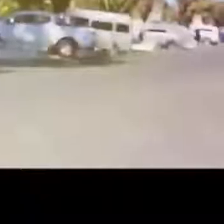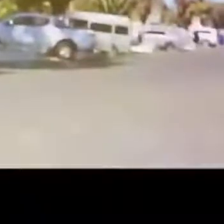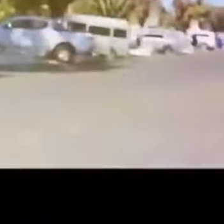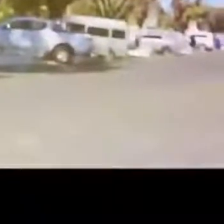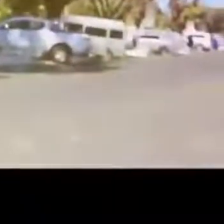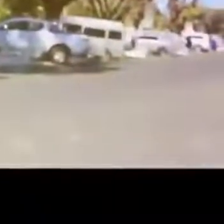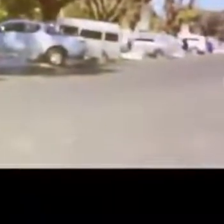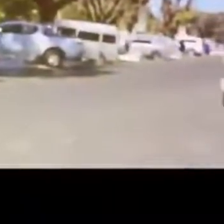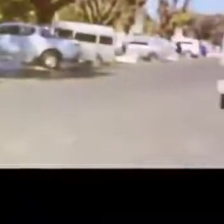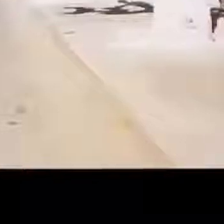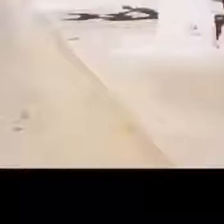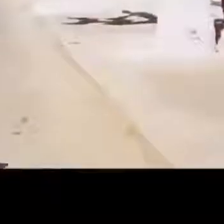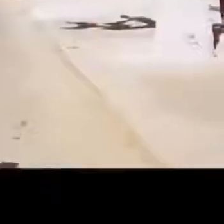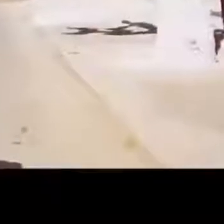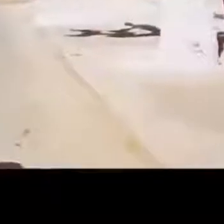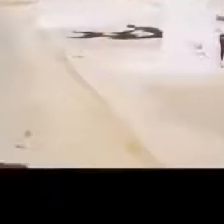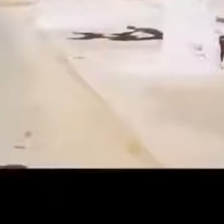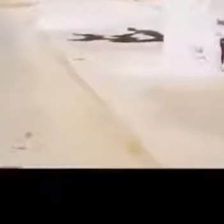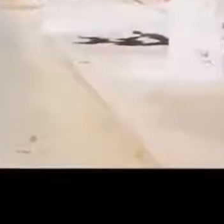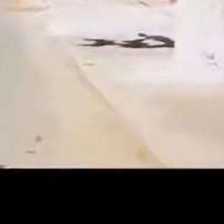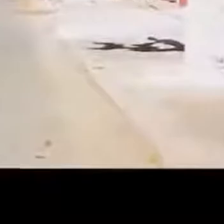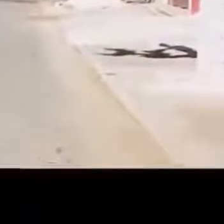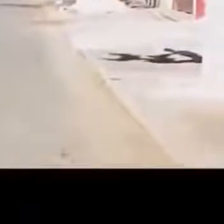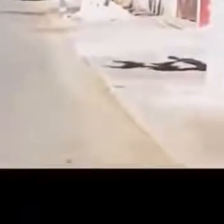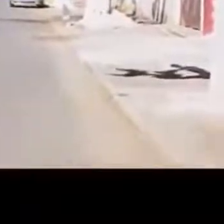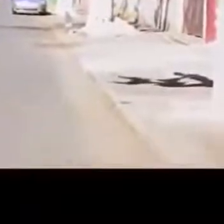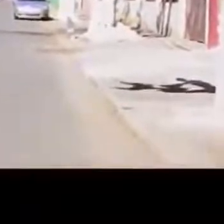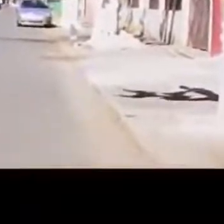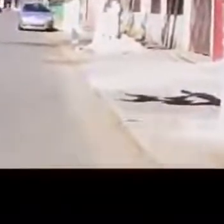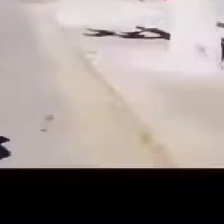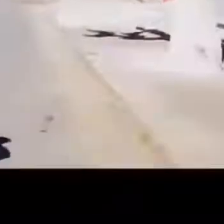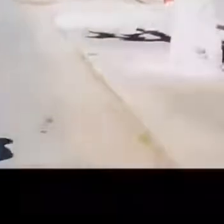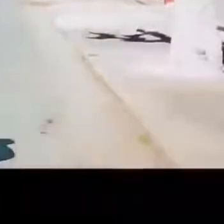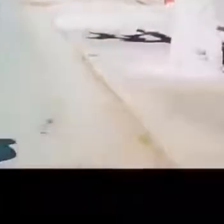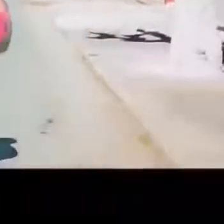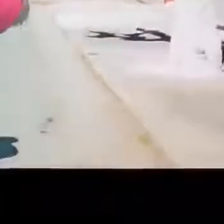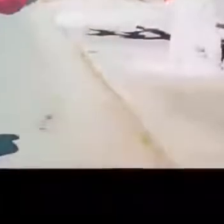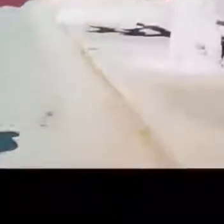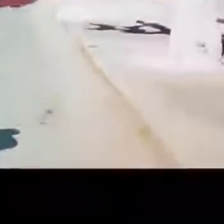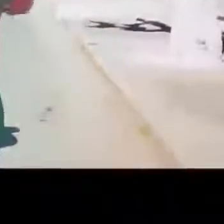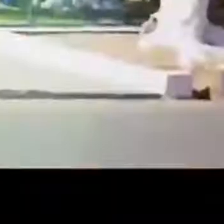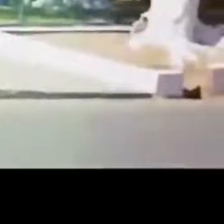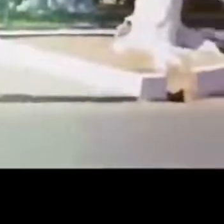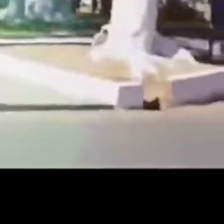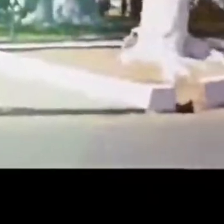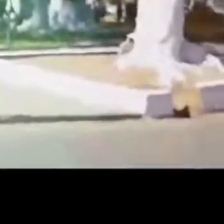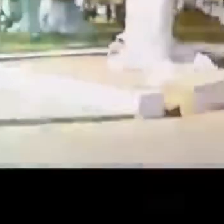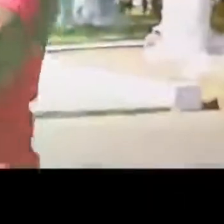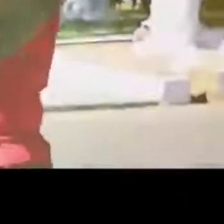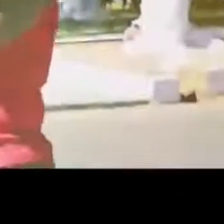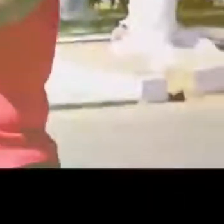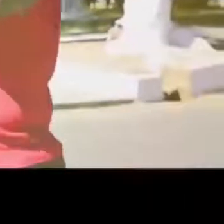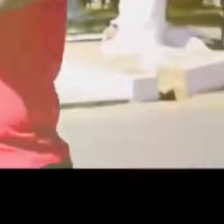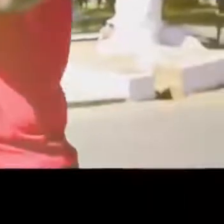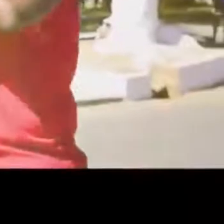acreditar que tu és a mulher que eu amo.